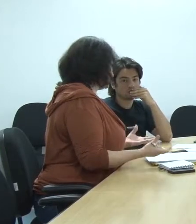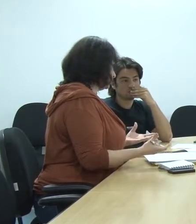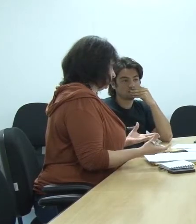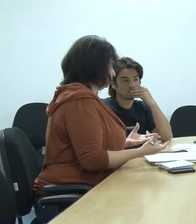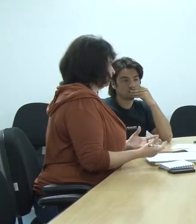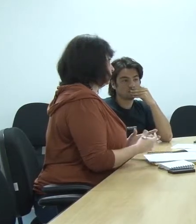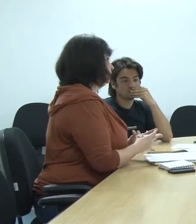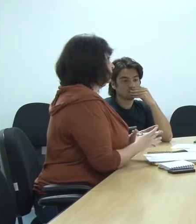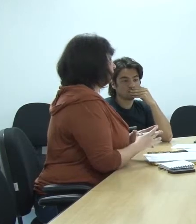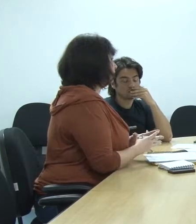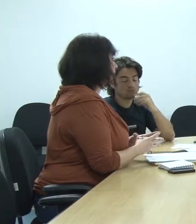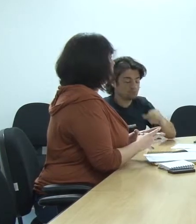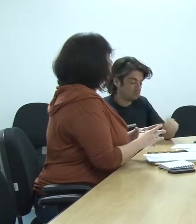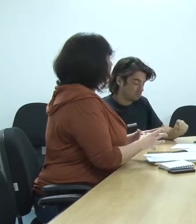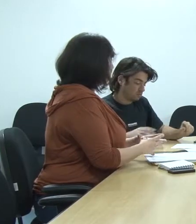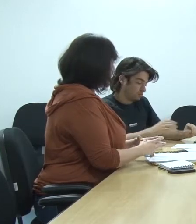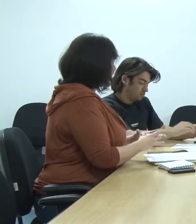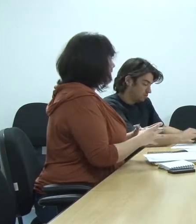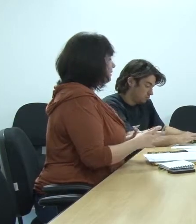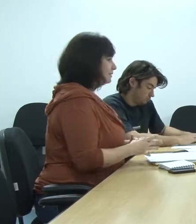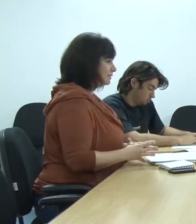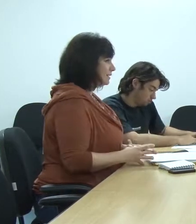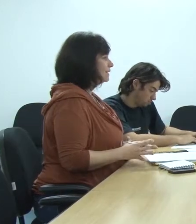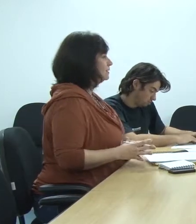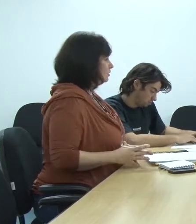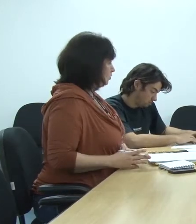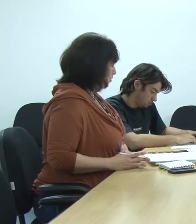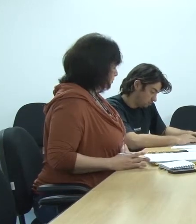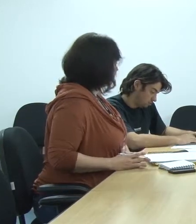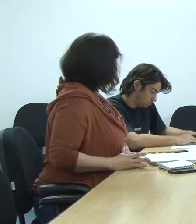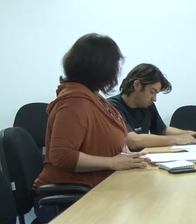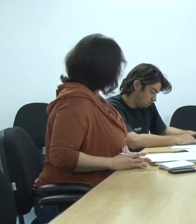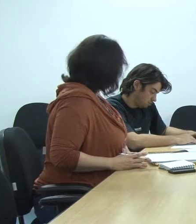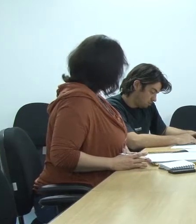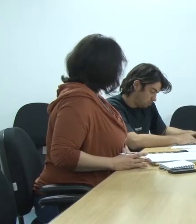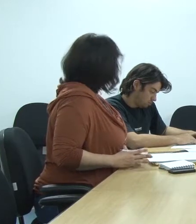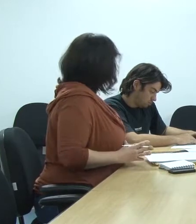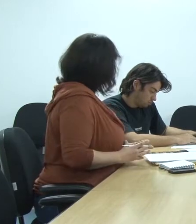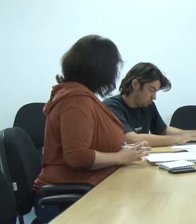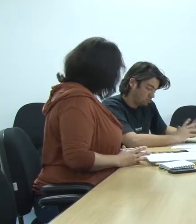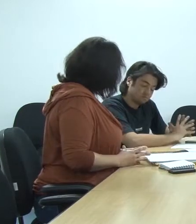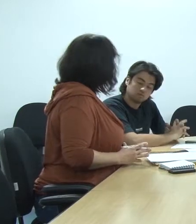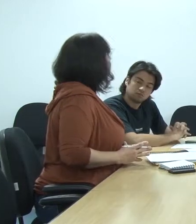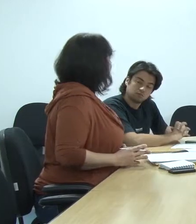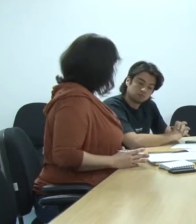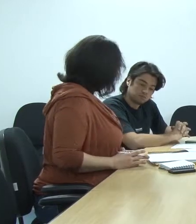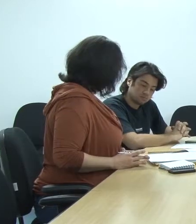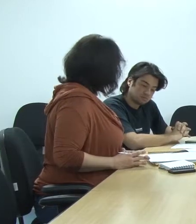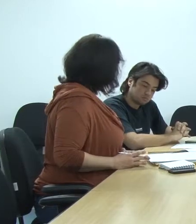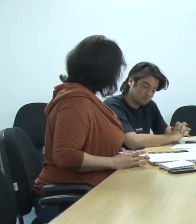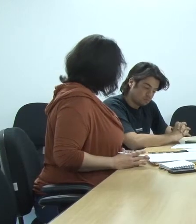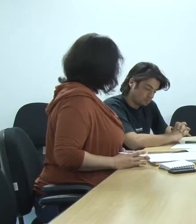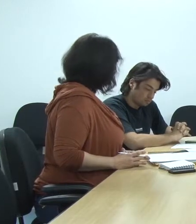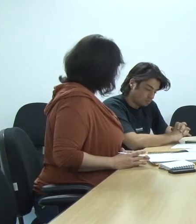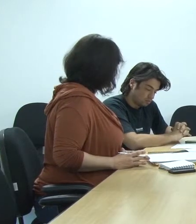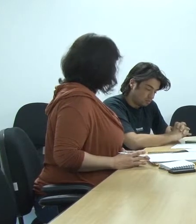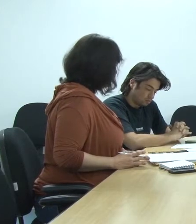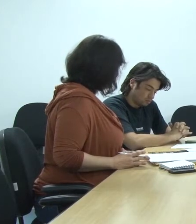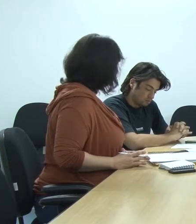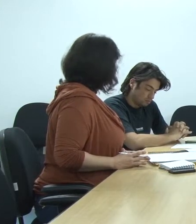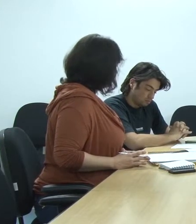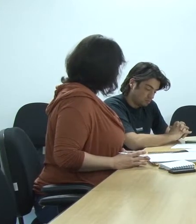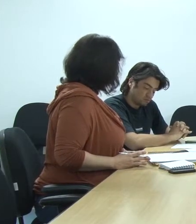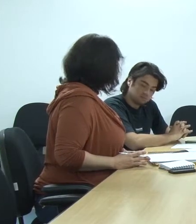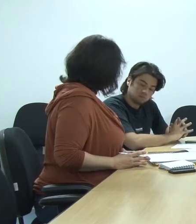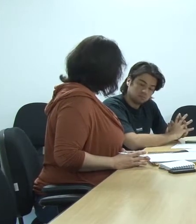que possui e pela existência de um conselho de meio ambiente que houve uma adequação, vocês